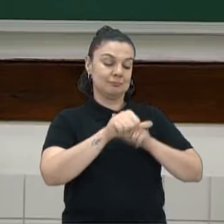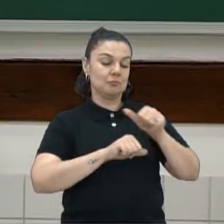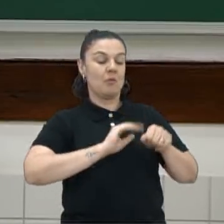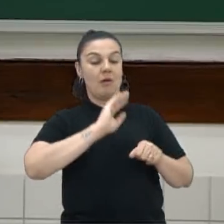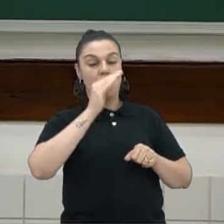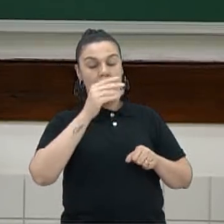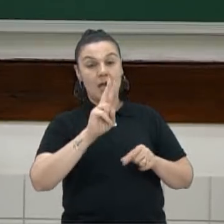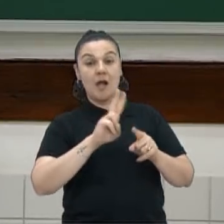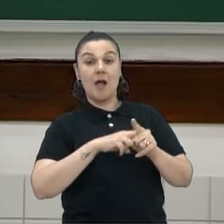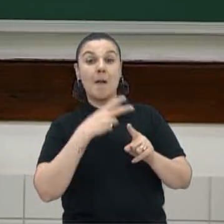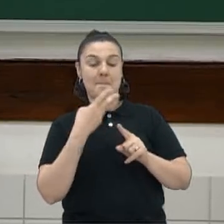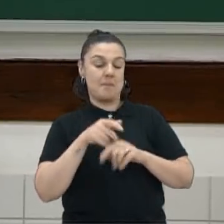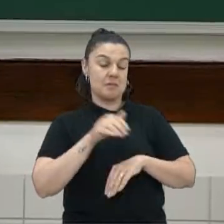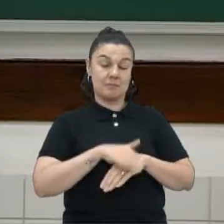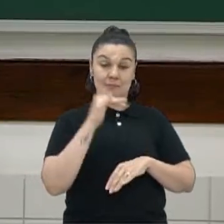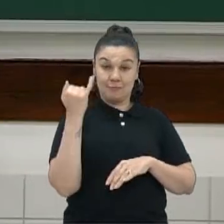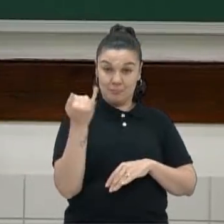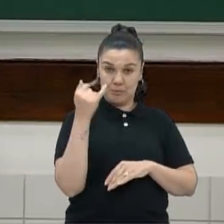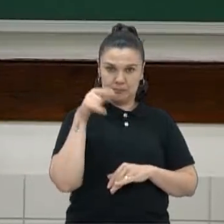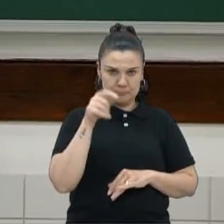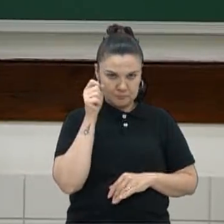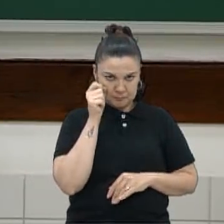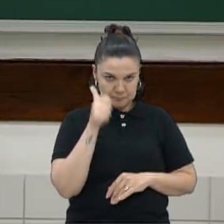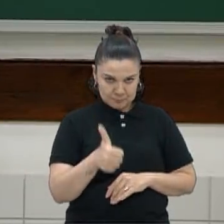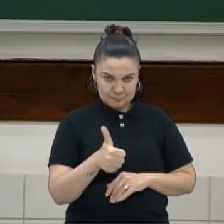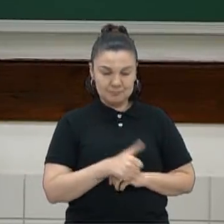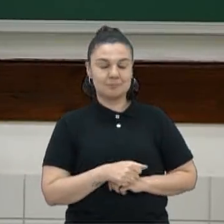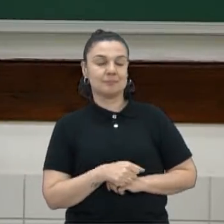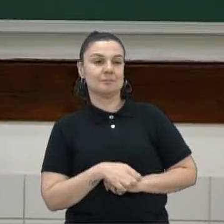relevo mais atuante. Ficou claro?